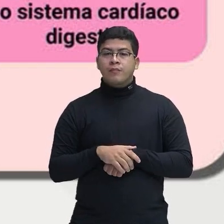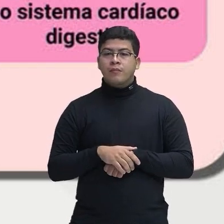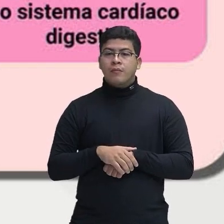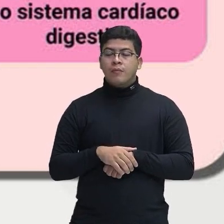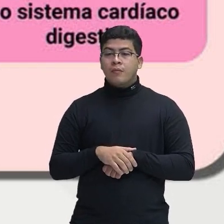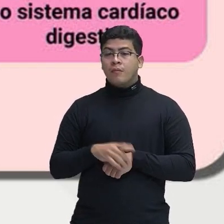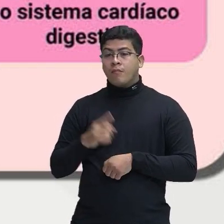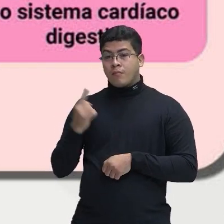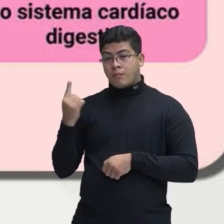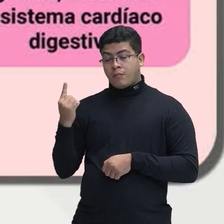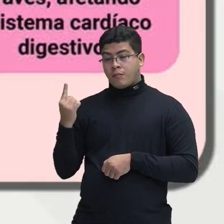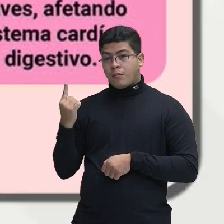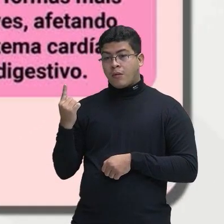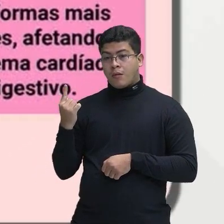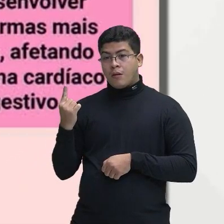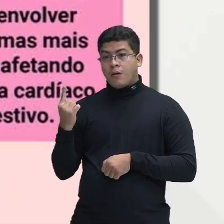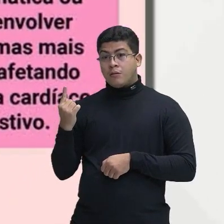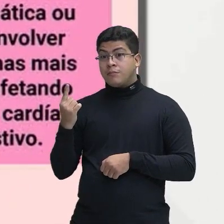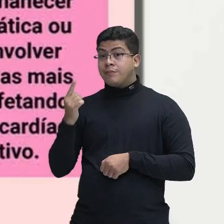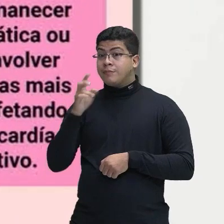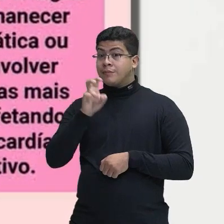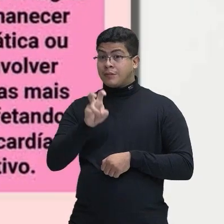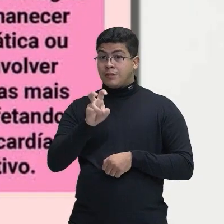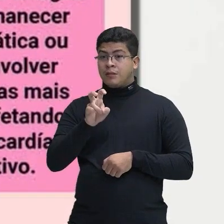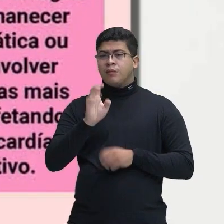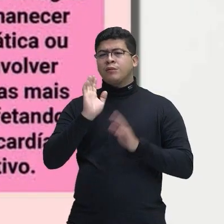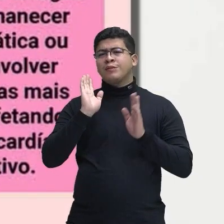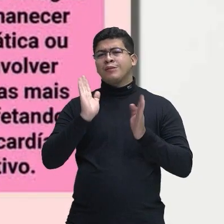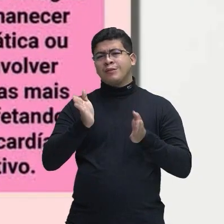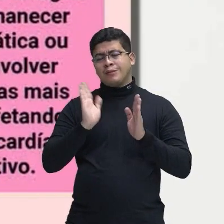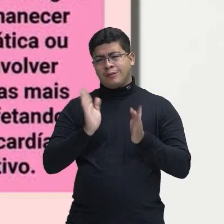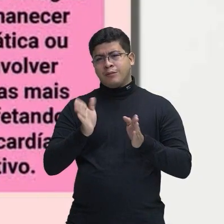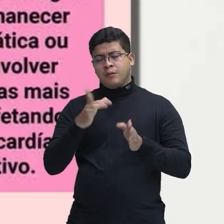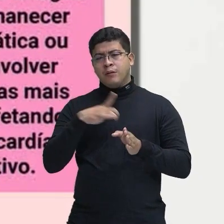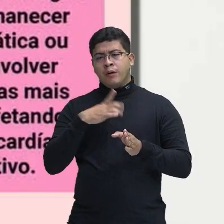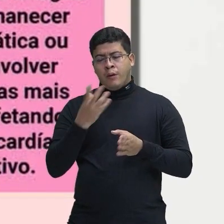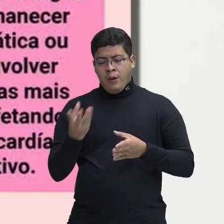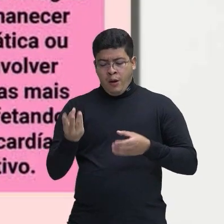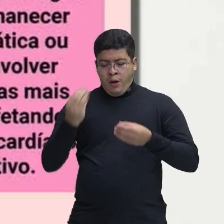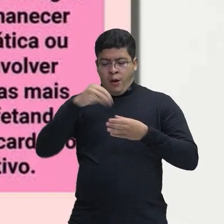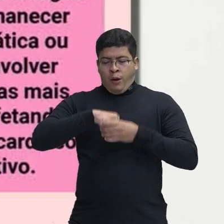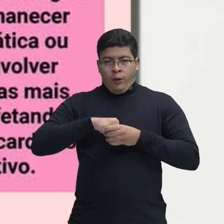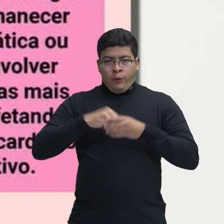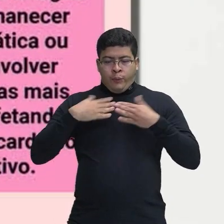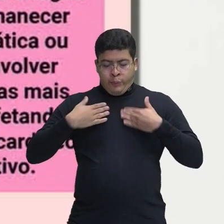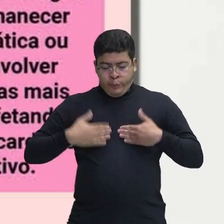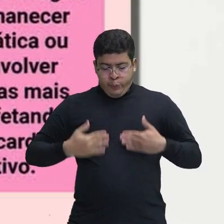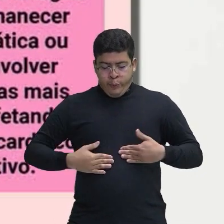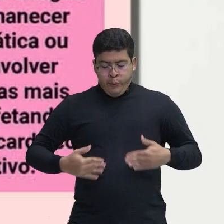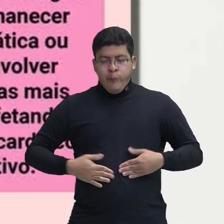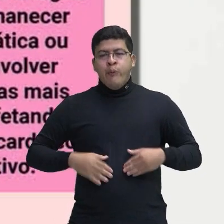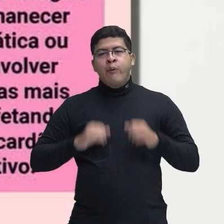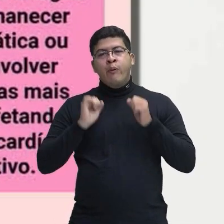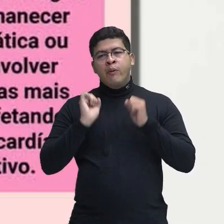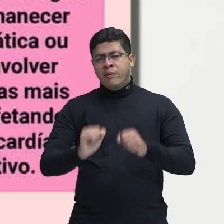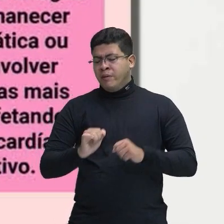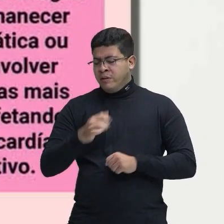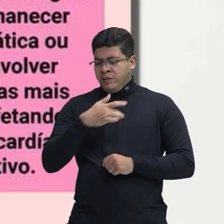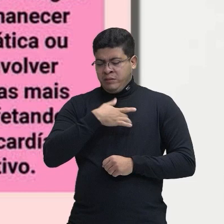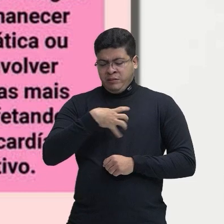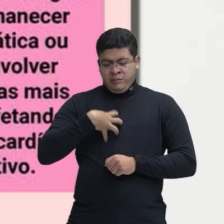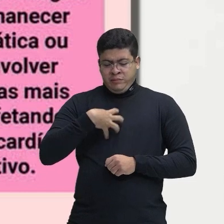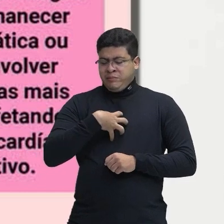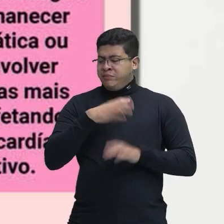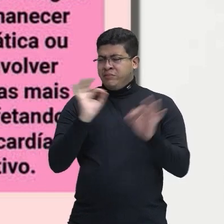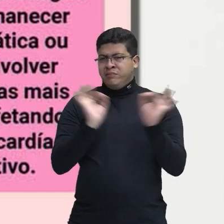etapa, a doença já está instalada. A doença de Chagas pode permanecer assintomática, que